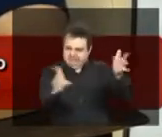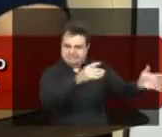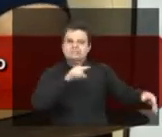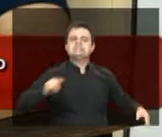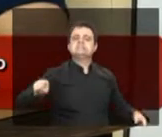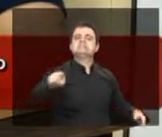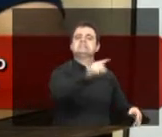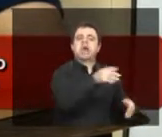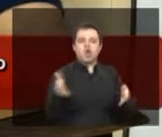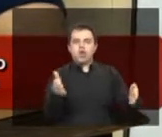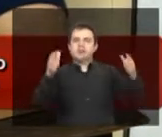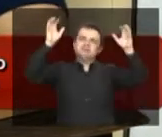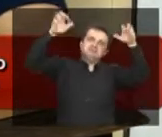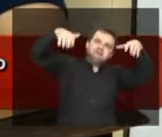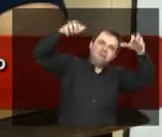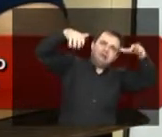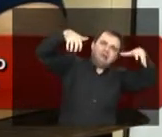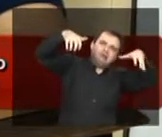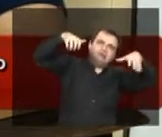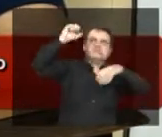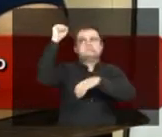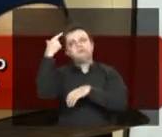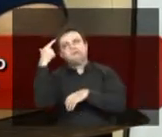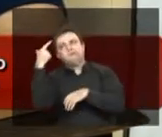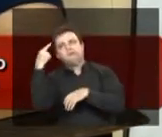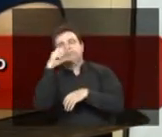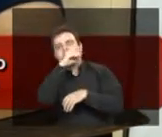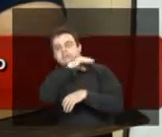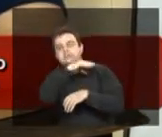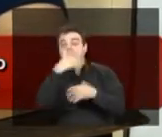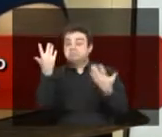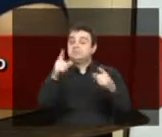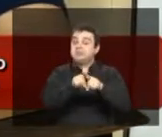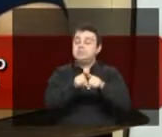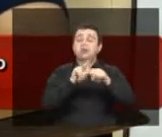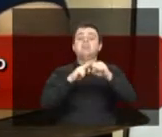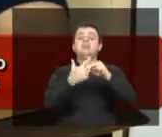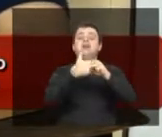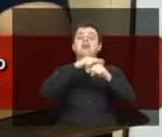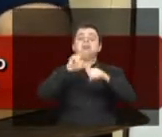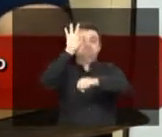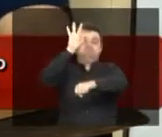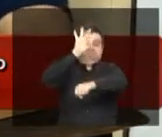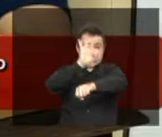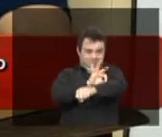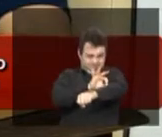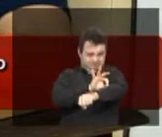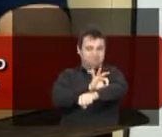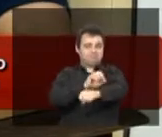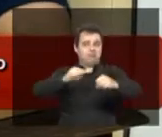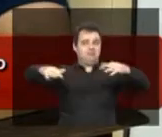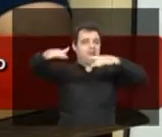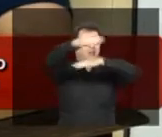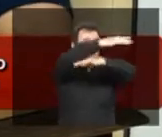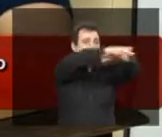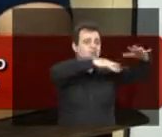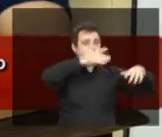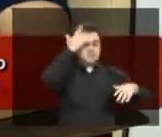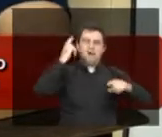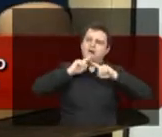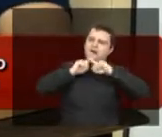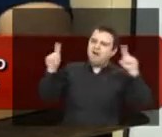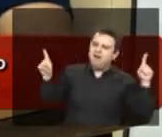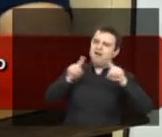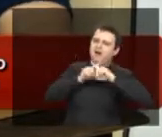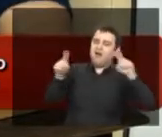período meio chuvoso, chove, mas é aquele sol quente, dengue também. Então, assim, as pessoas estão reclamando,